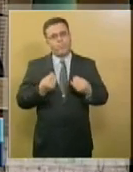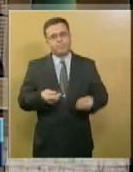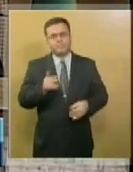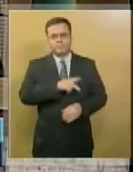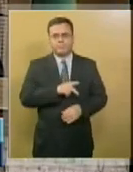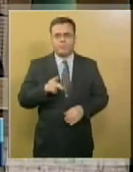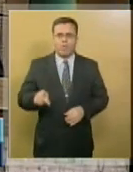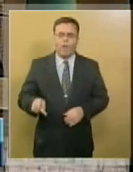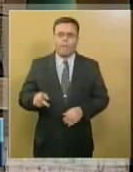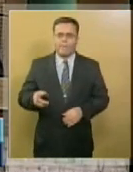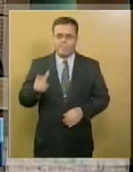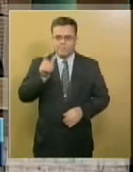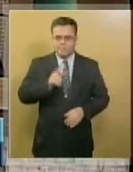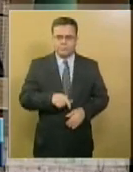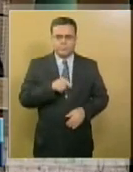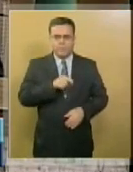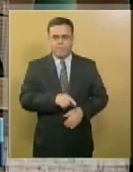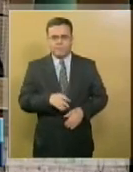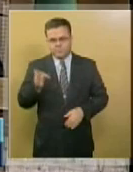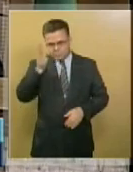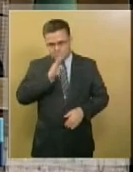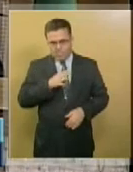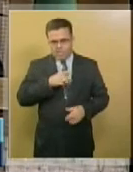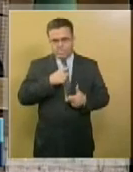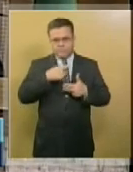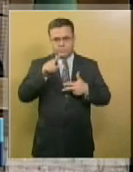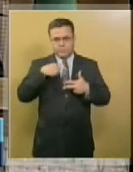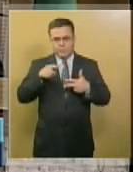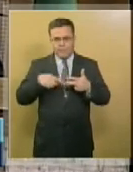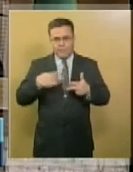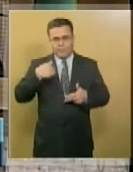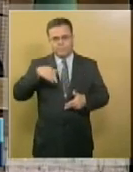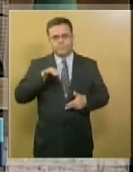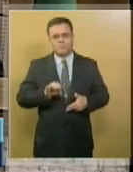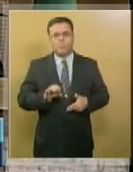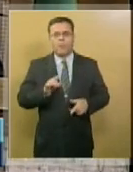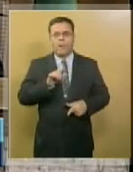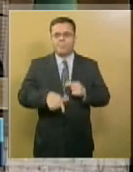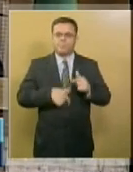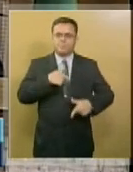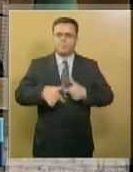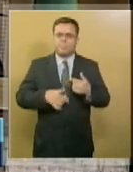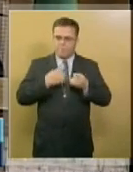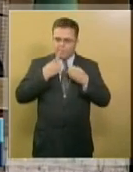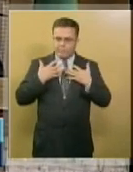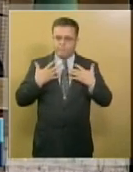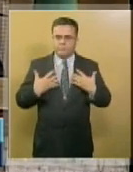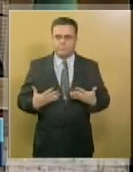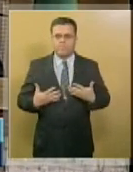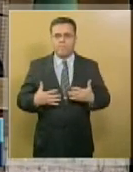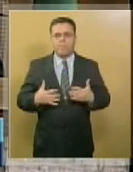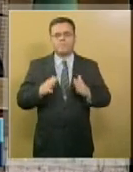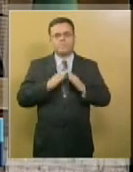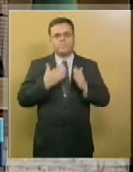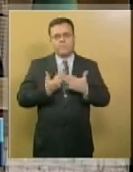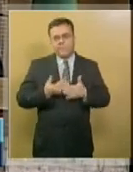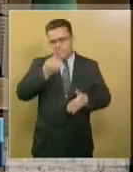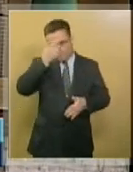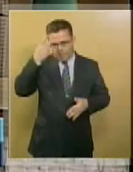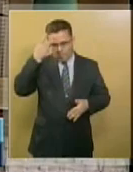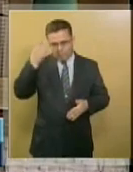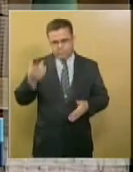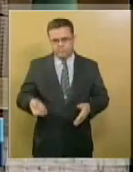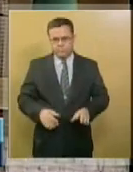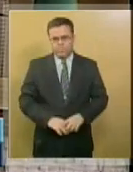professor do Brasil no MEC, tendo por referência sua prática pedagógica na rede municipal da cidade de Santa Luzia do